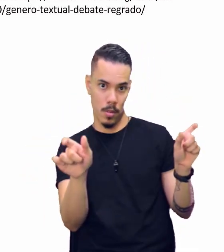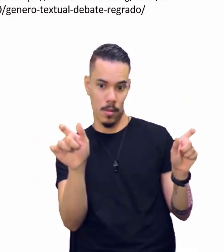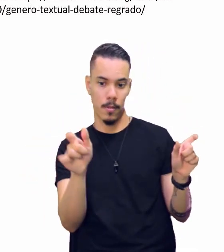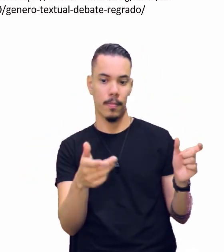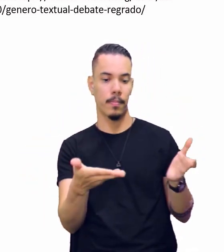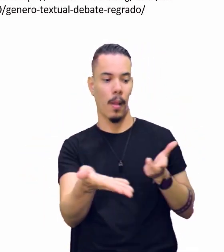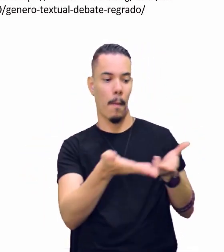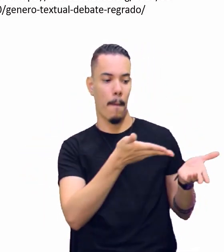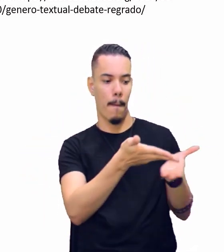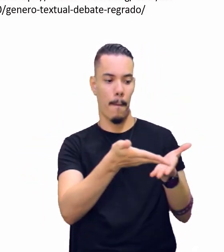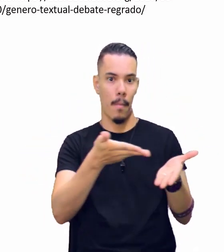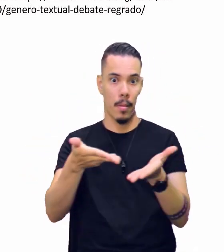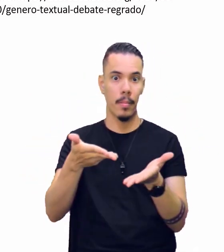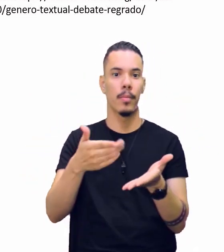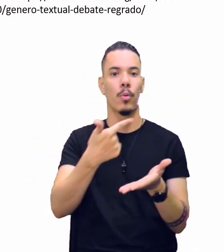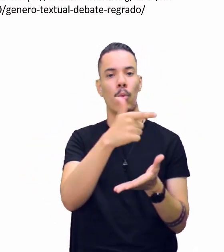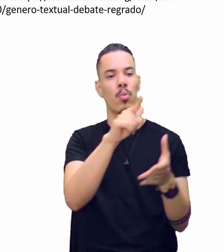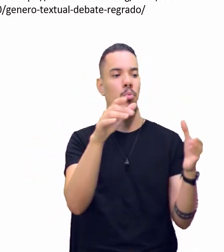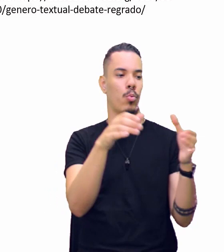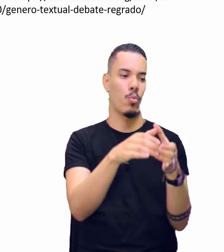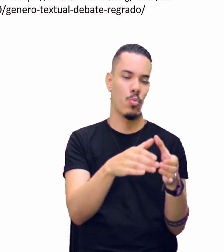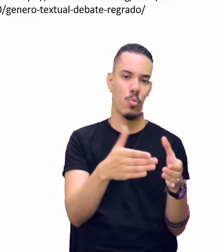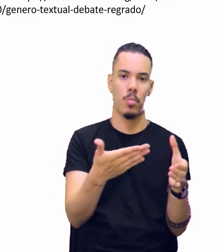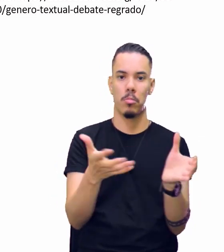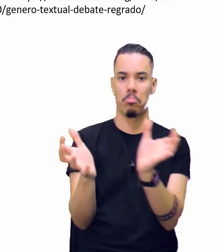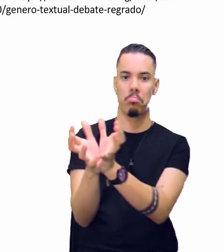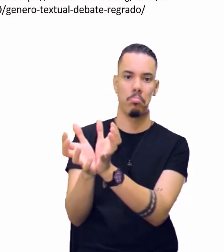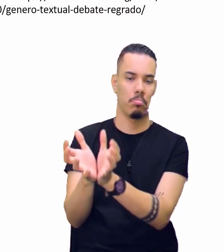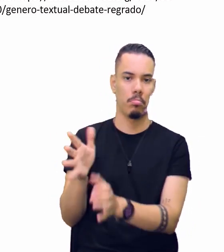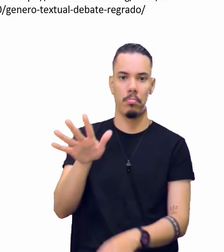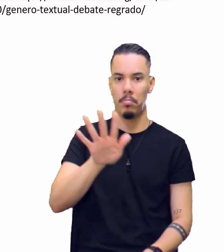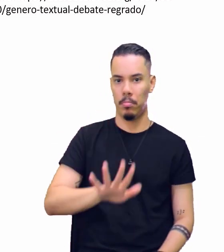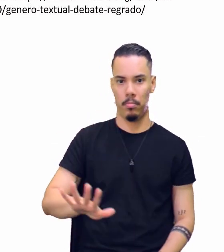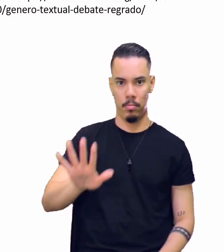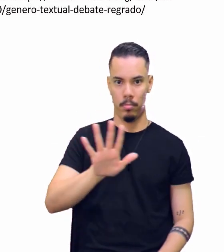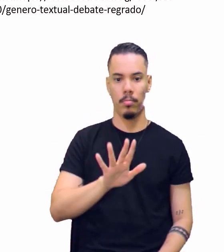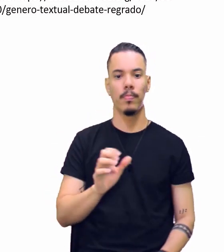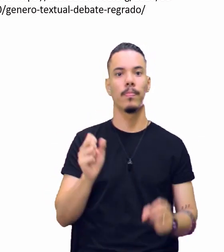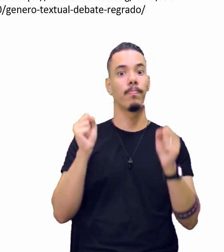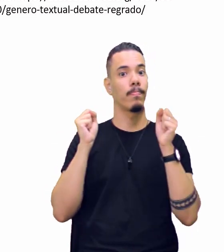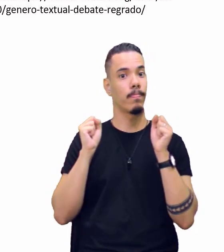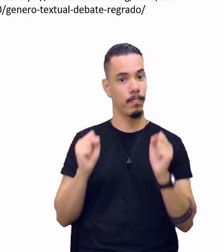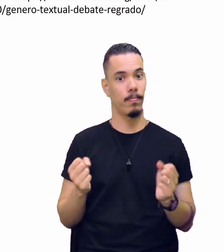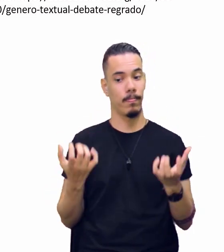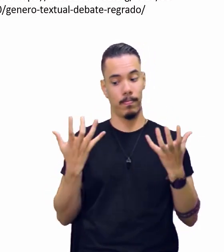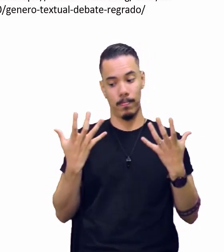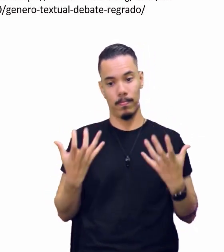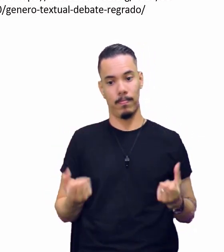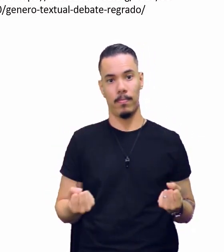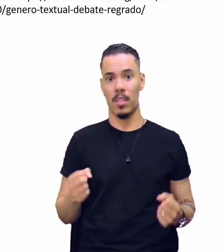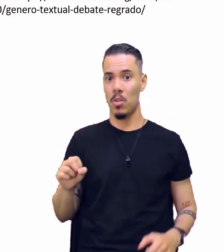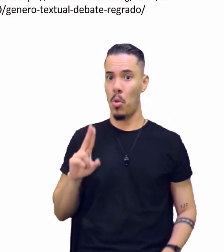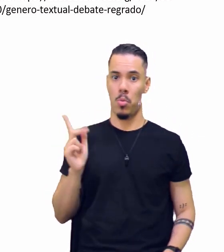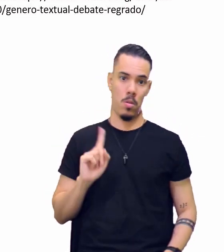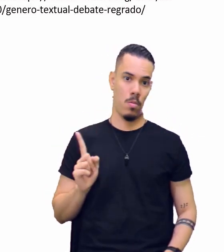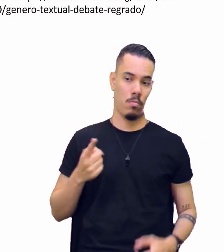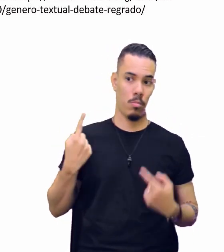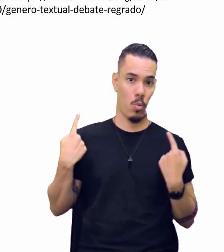está participando, a outra equipe, o outro grupo, no geral, pode aceitar ou